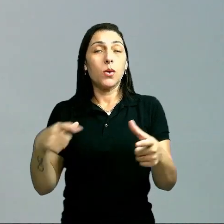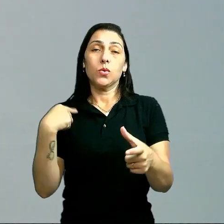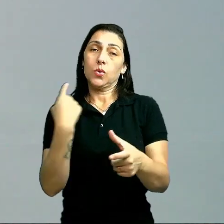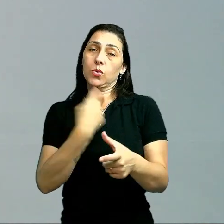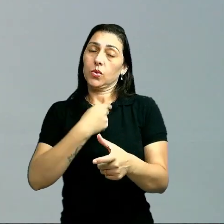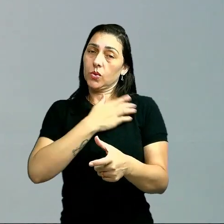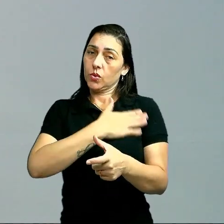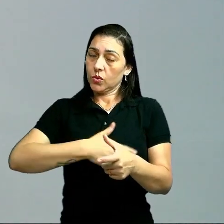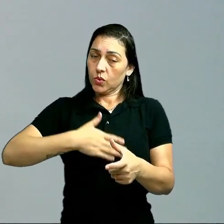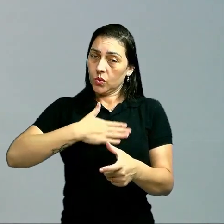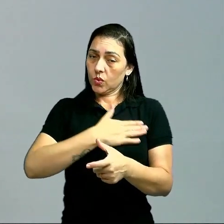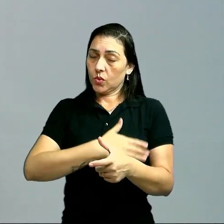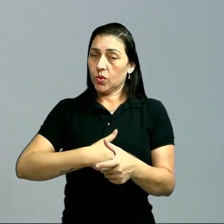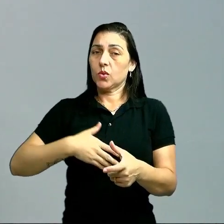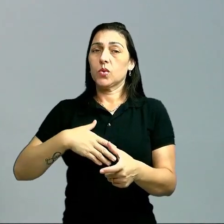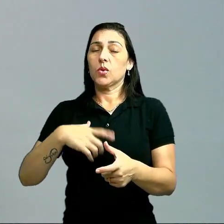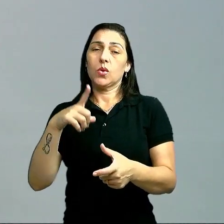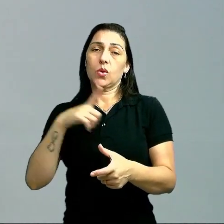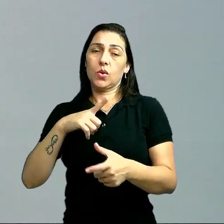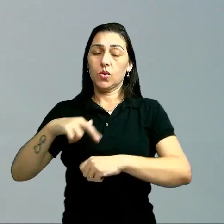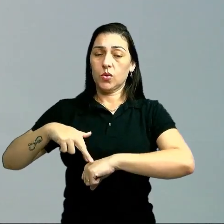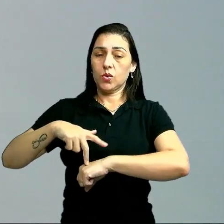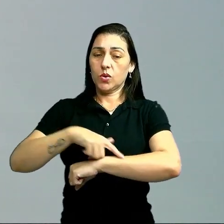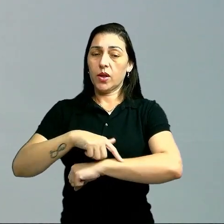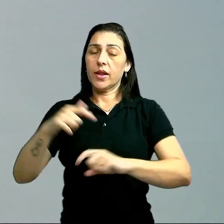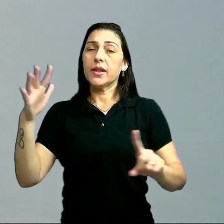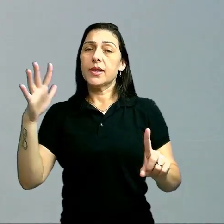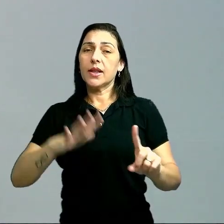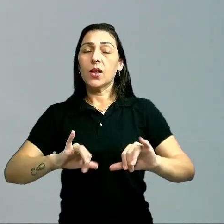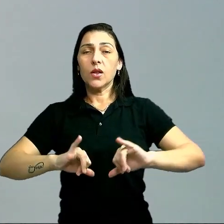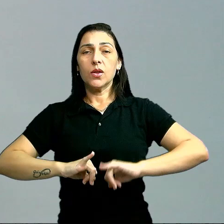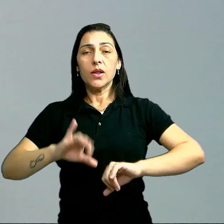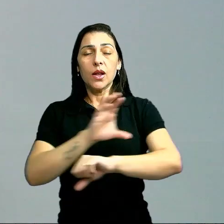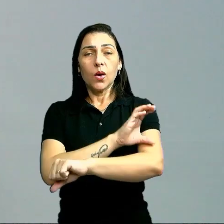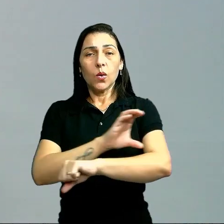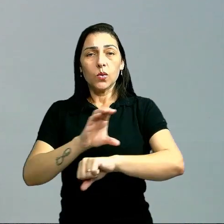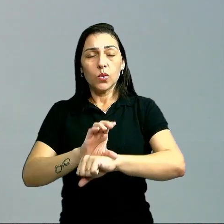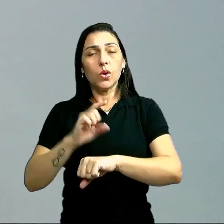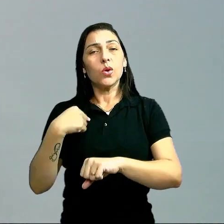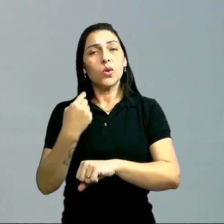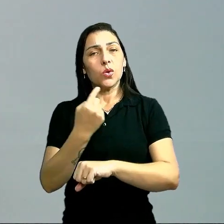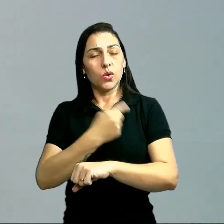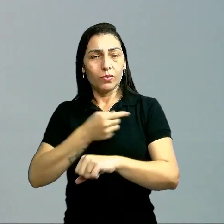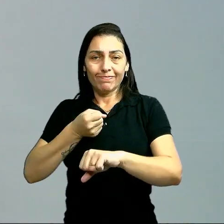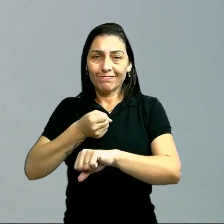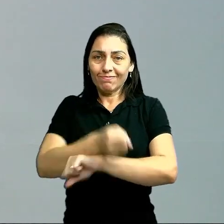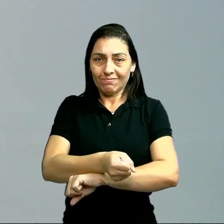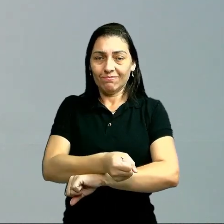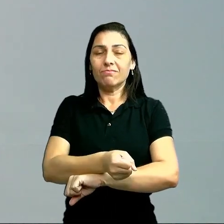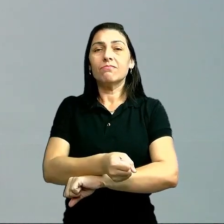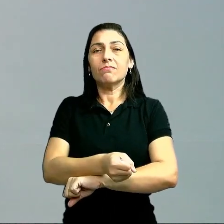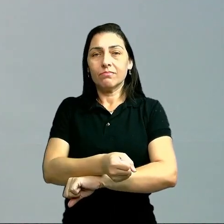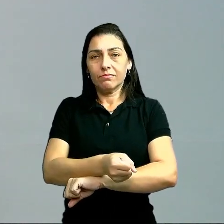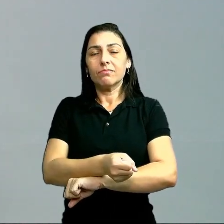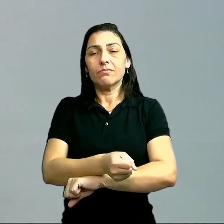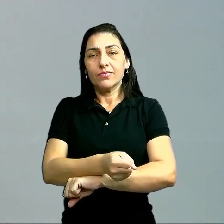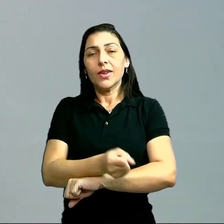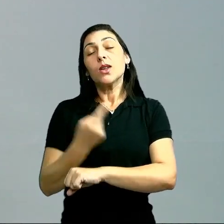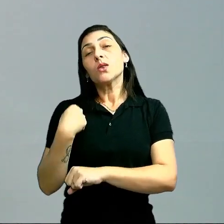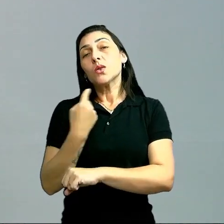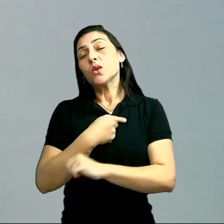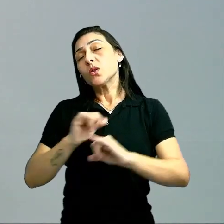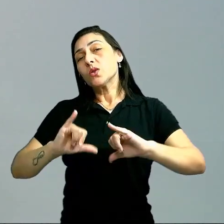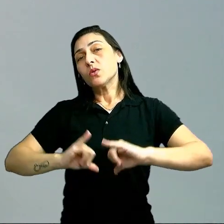nossos gostos, da nossa moda, ela sofre influência da cultura a qual a gente está inserido e a